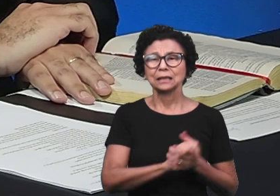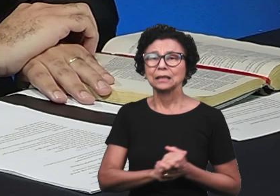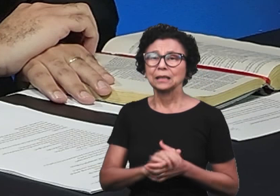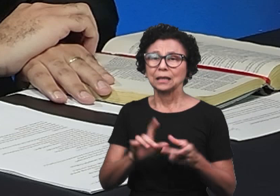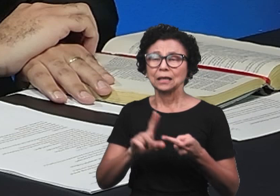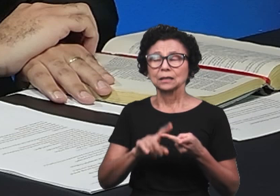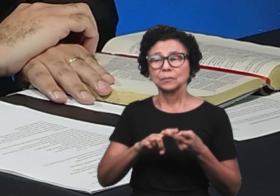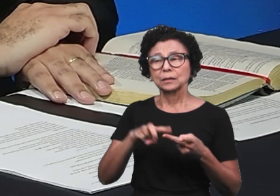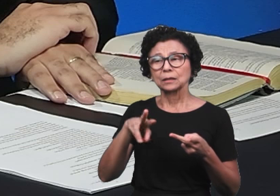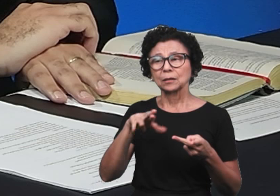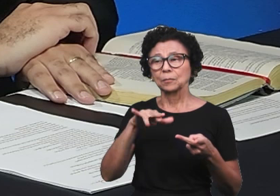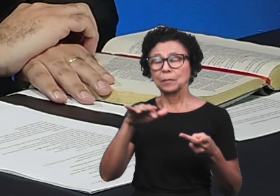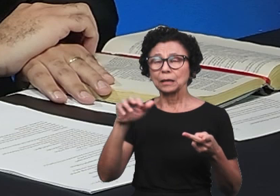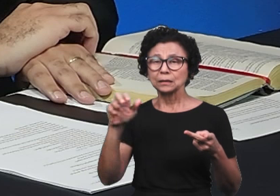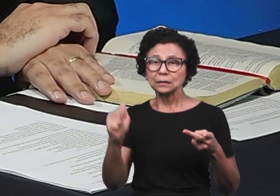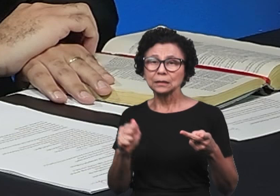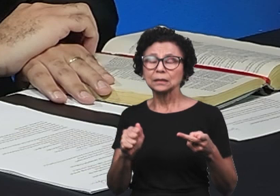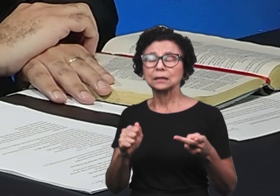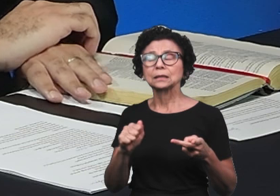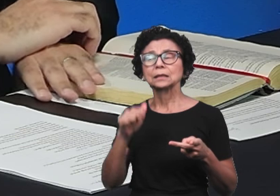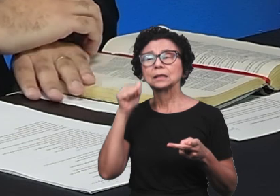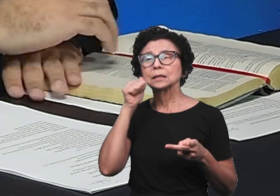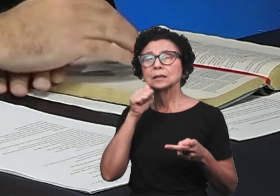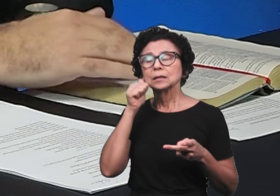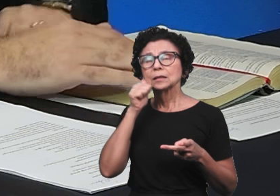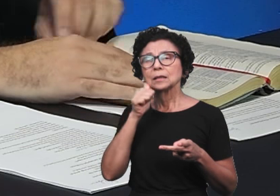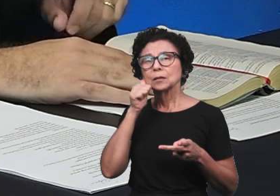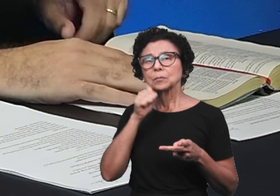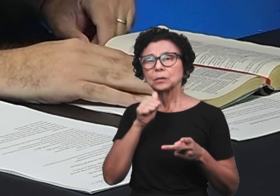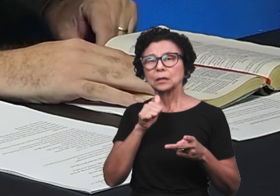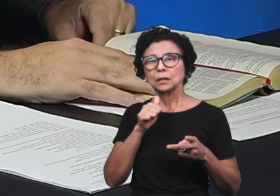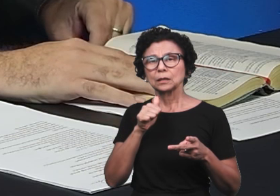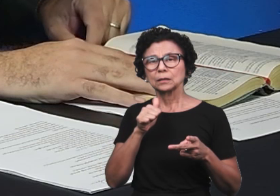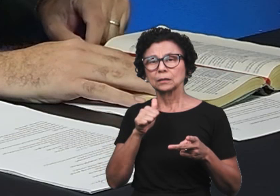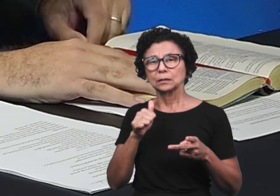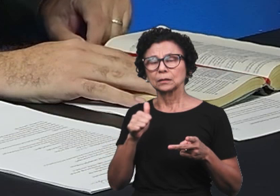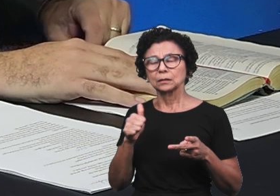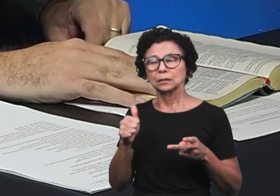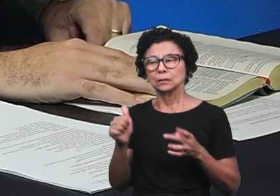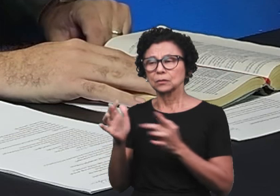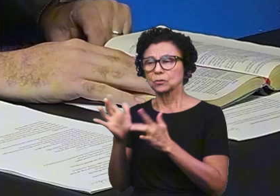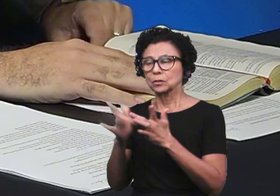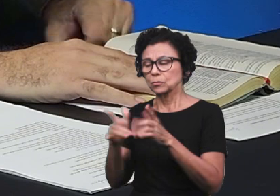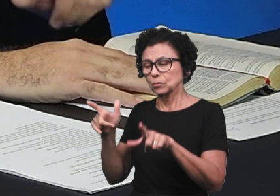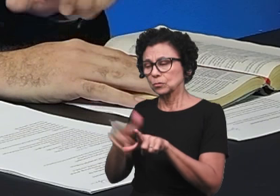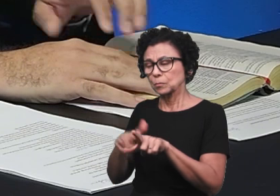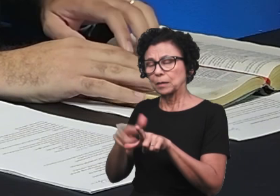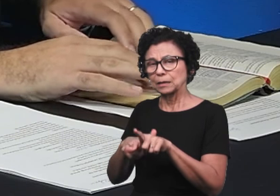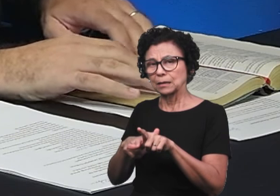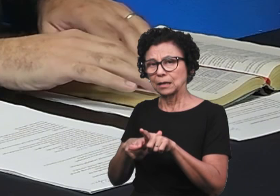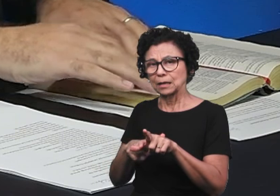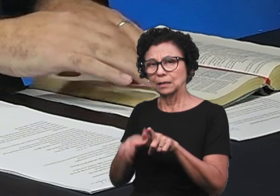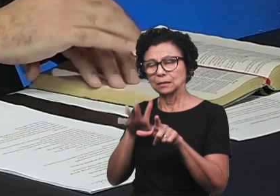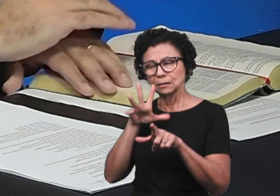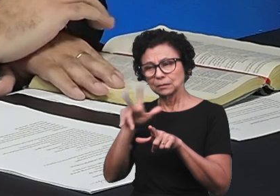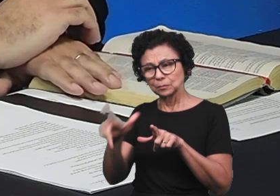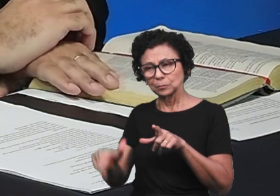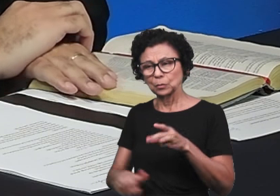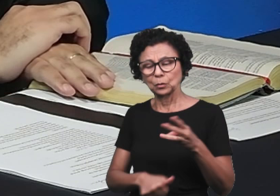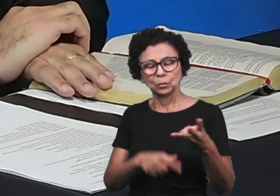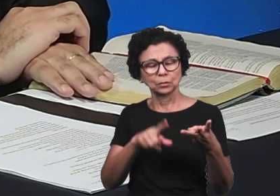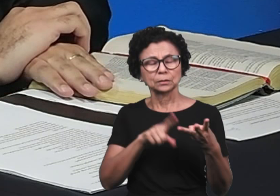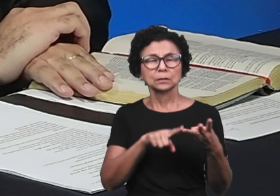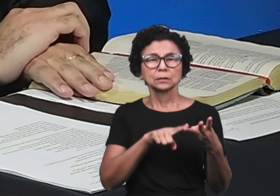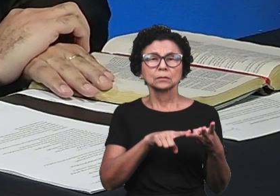a Maria de Betânia, que em João 12, essa Maria,